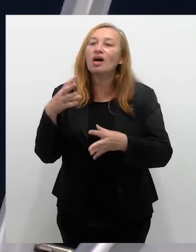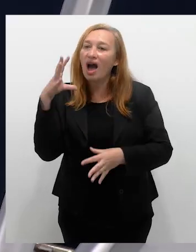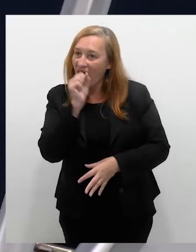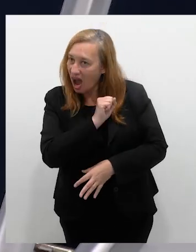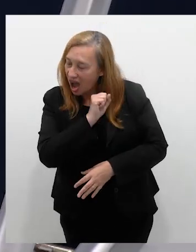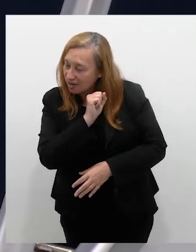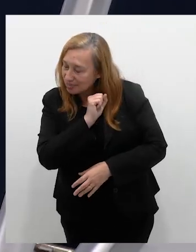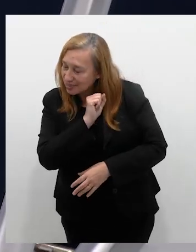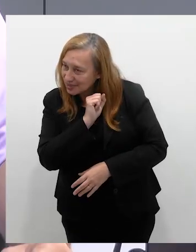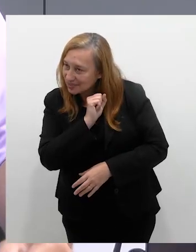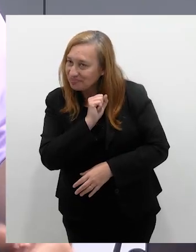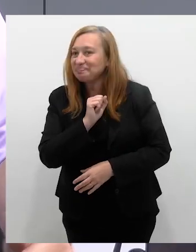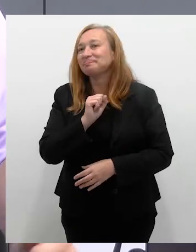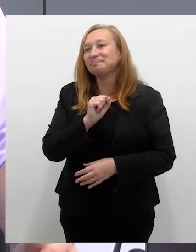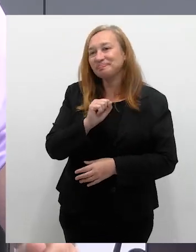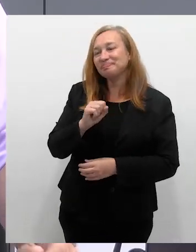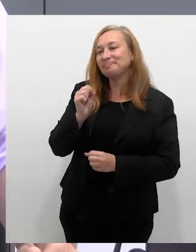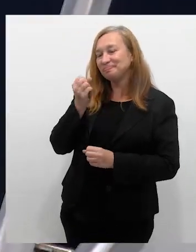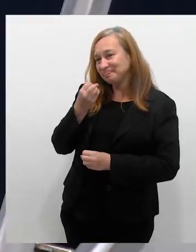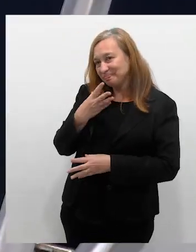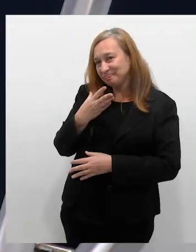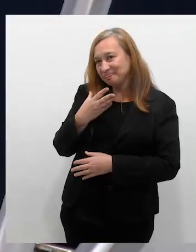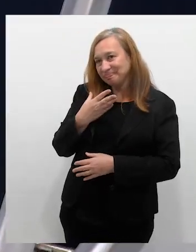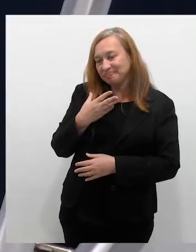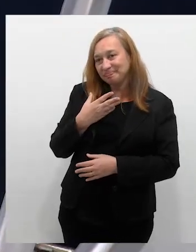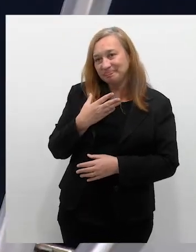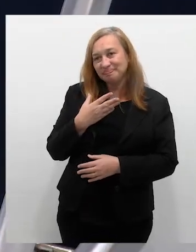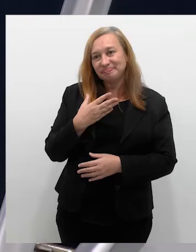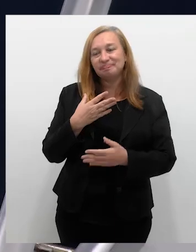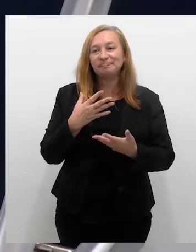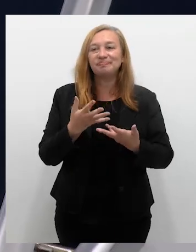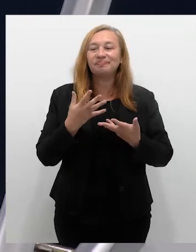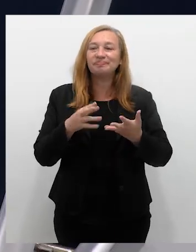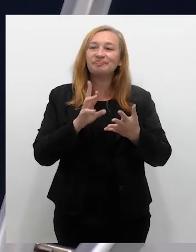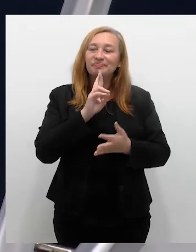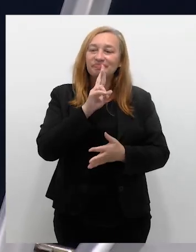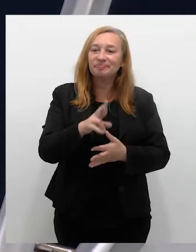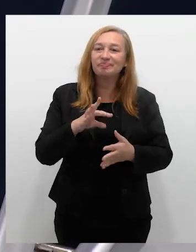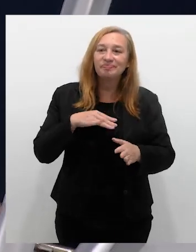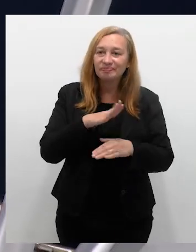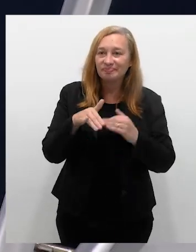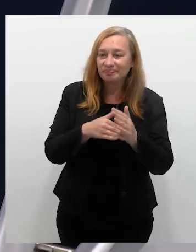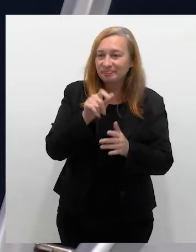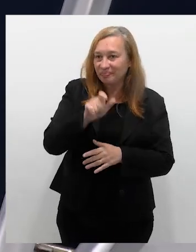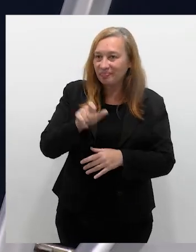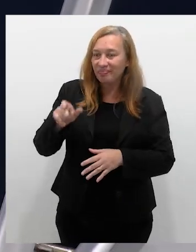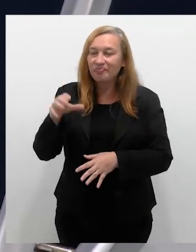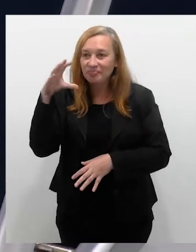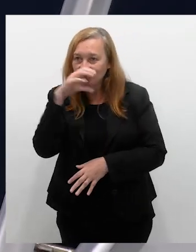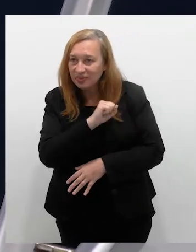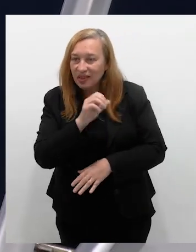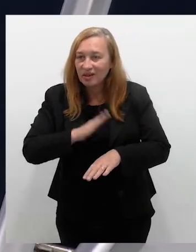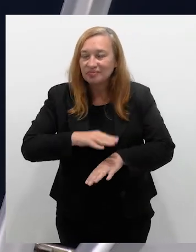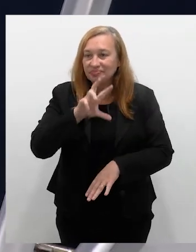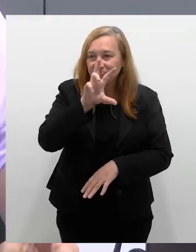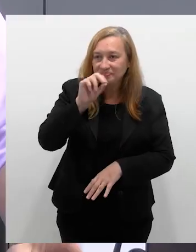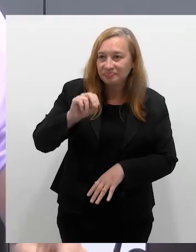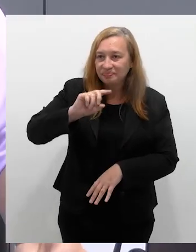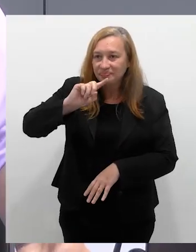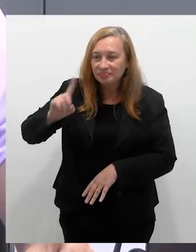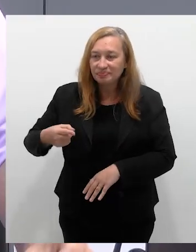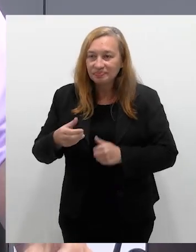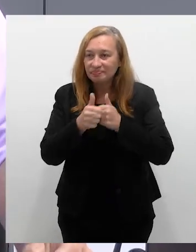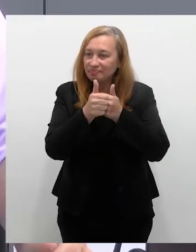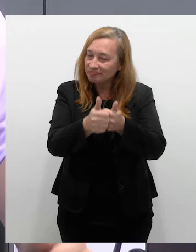carinho. Responde rapidinho? Respondo rápido. Que Sou bom. uma pessoa que tento responder todas as pessoas o mais rápido possível. São mais de